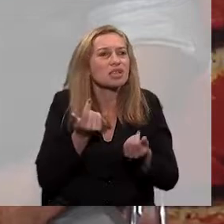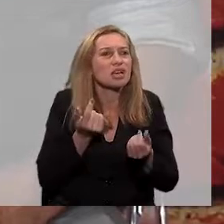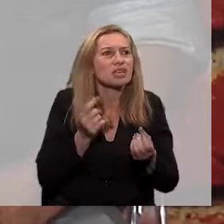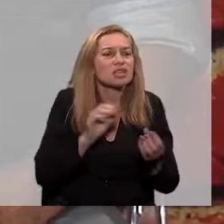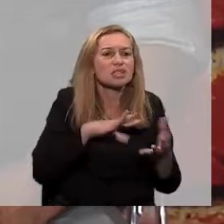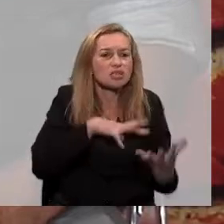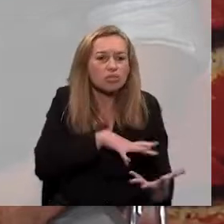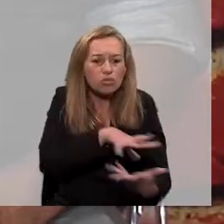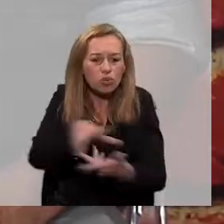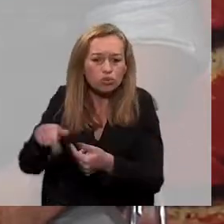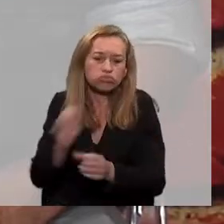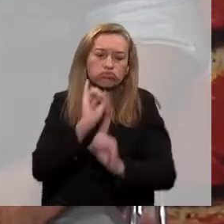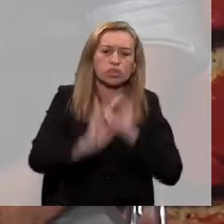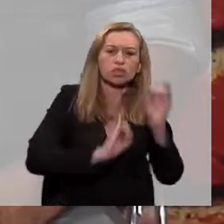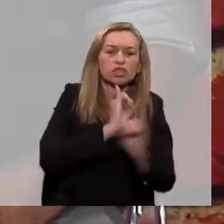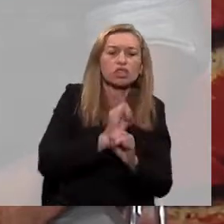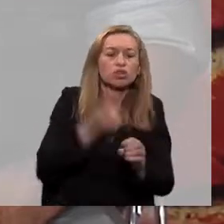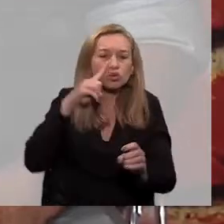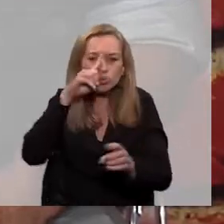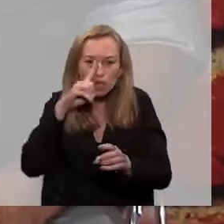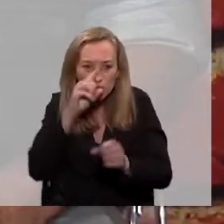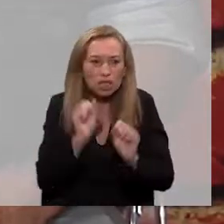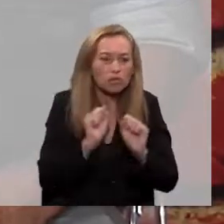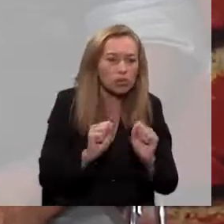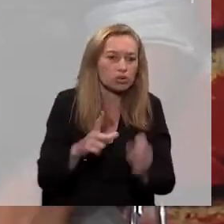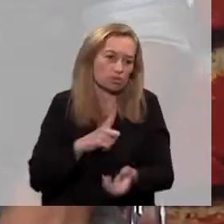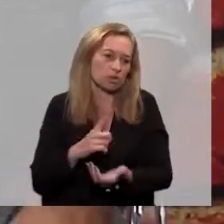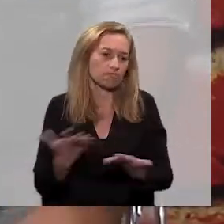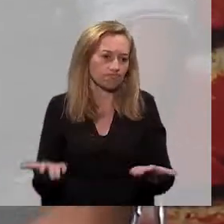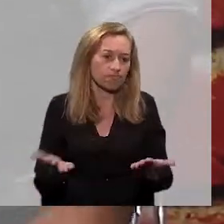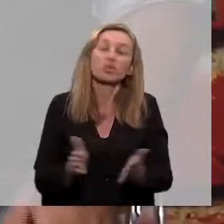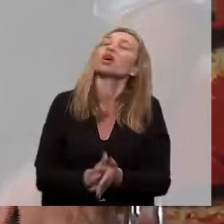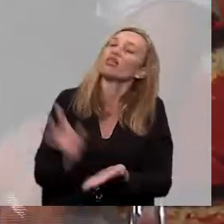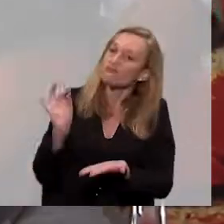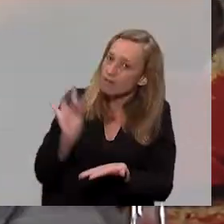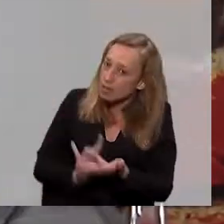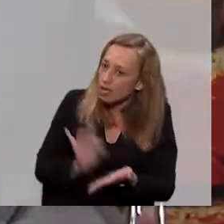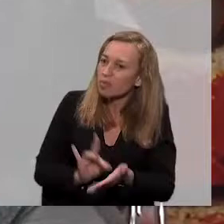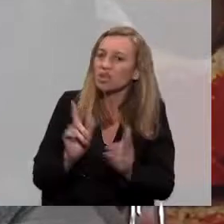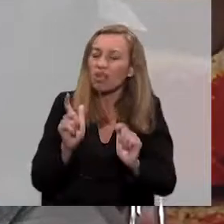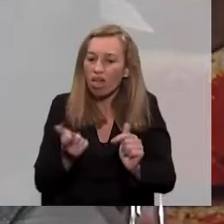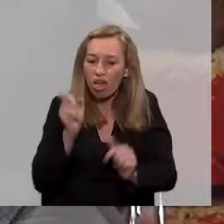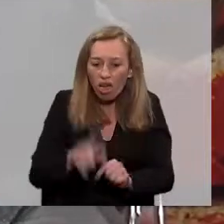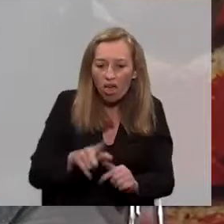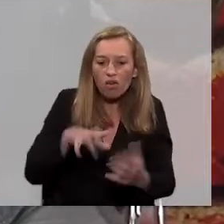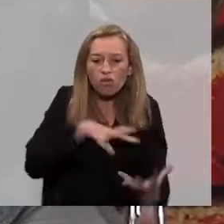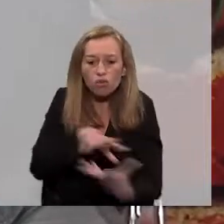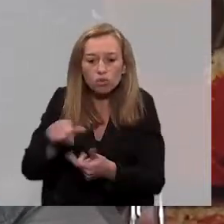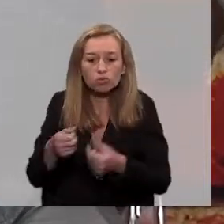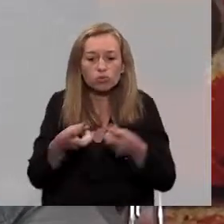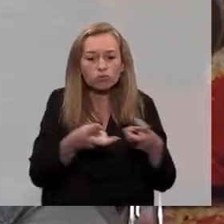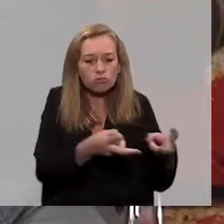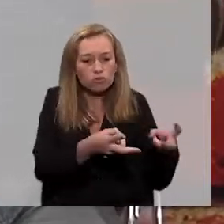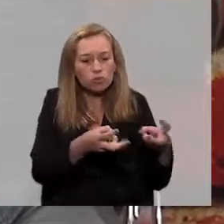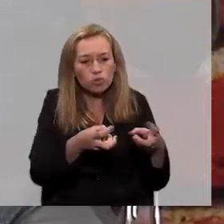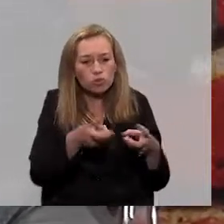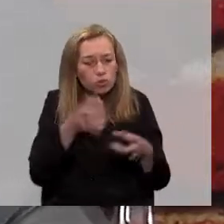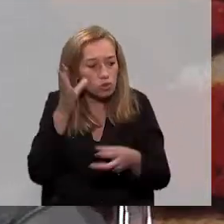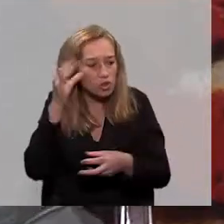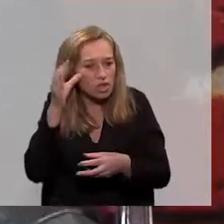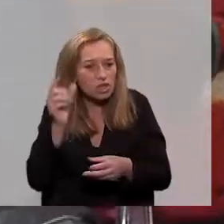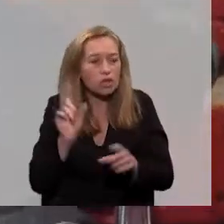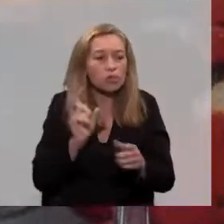digital, esse ambiente da internet, os perigos que ele pode trazer? Realmente, é um ambiente que desperta o interesse porque